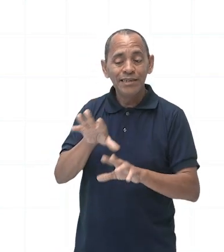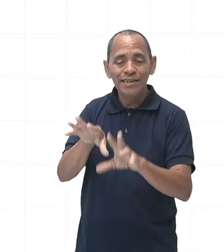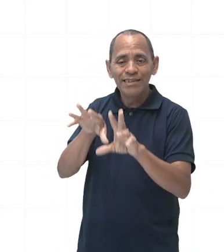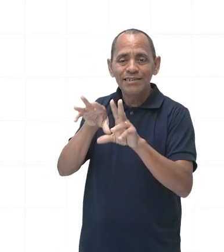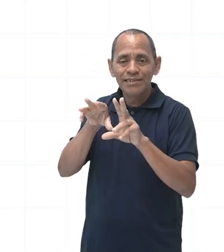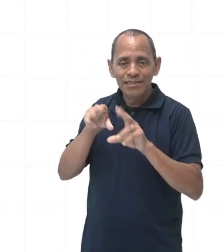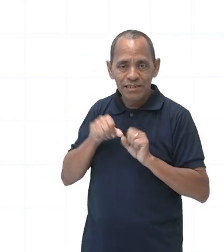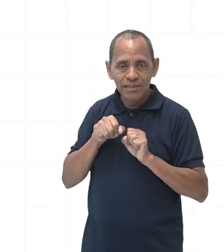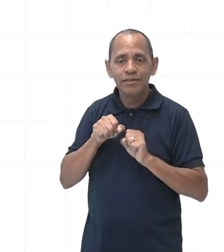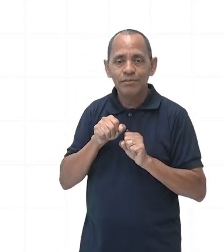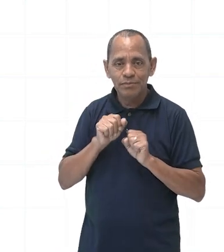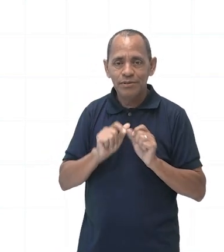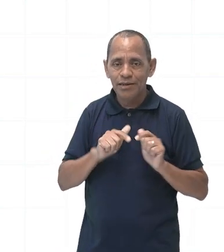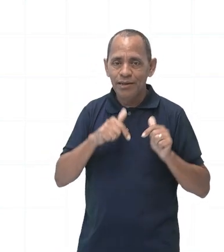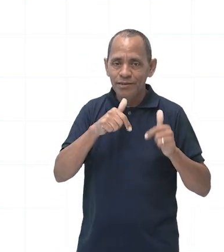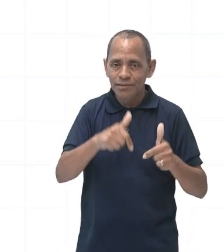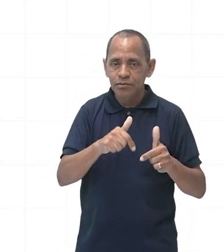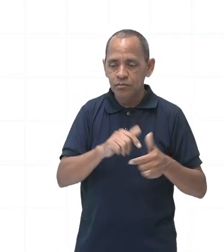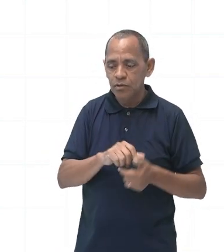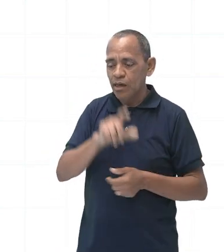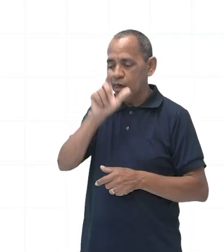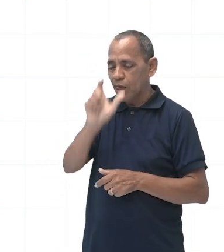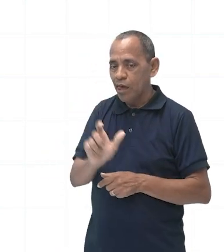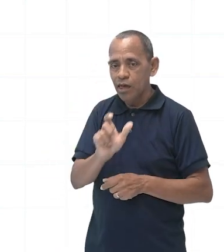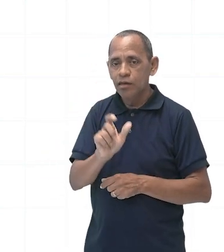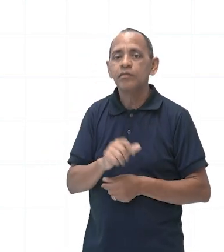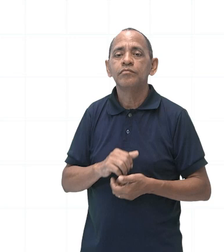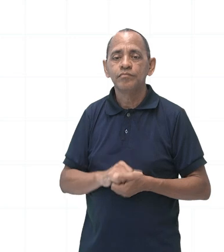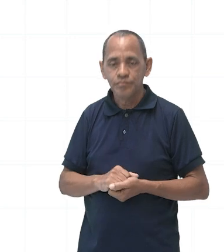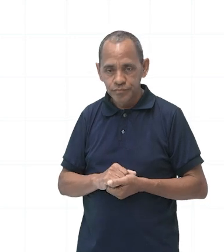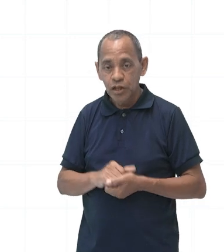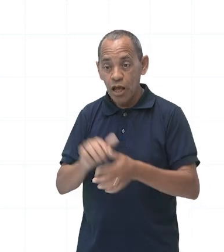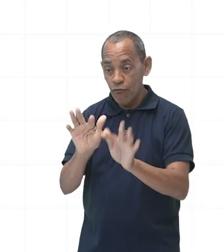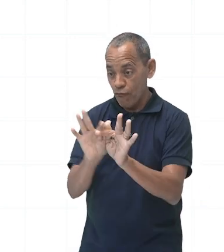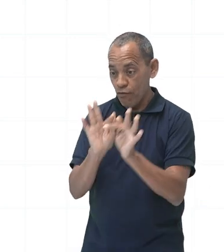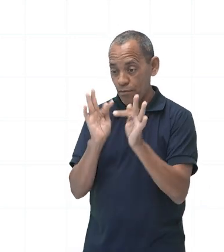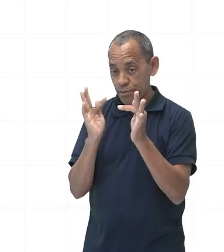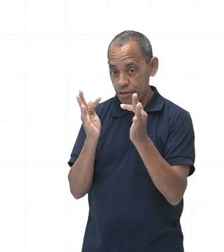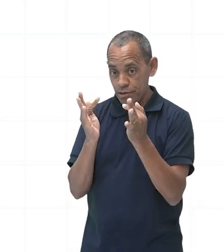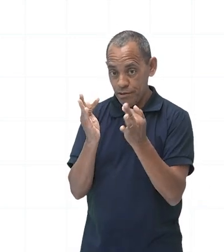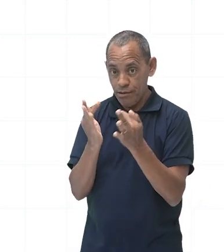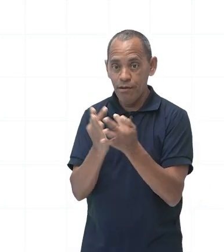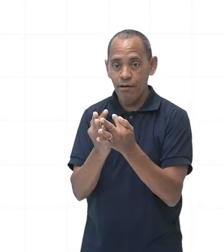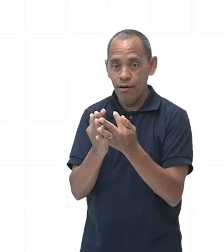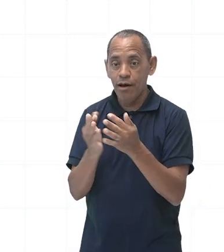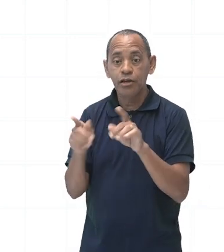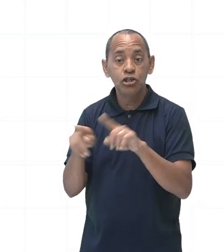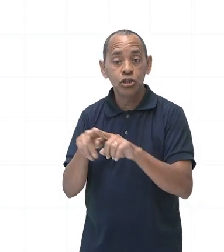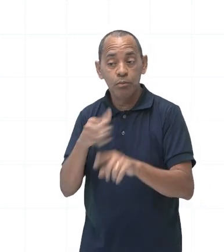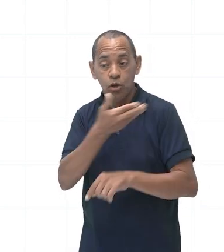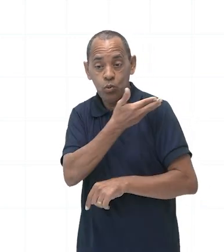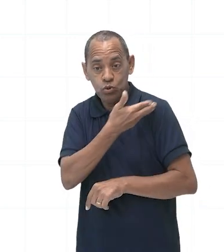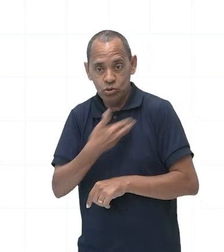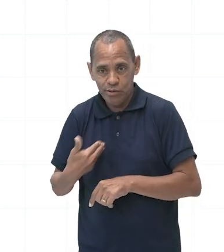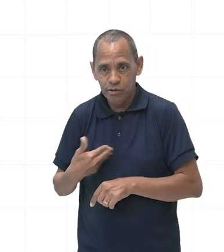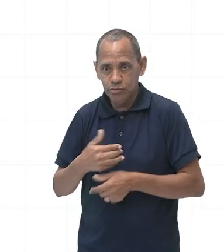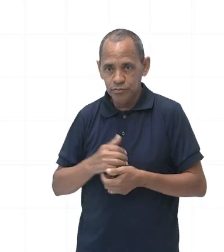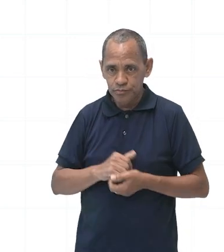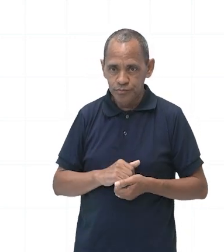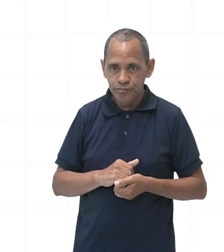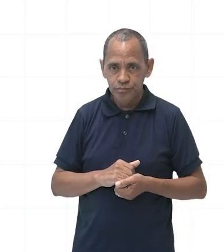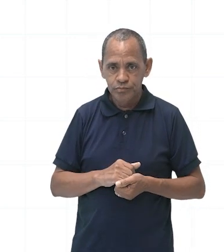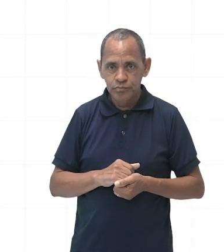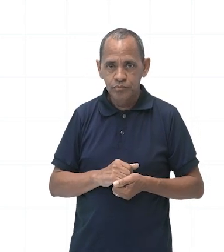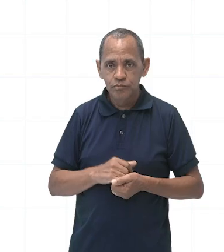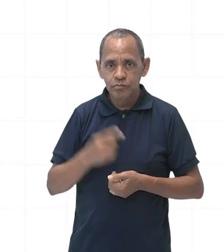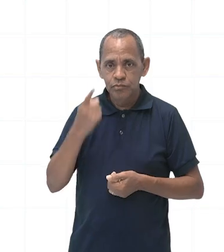sujeito paciente. E aí, então, eu vou encontrar dentro da minha oração quem está praticando a ação do verbo, que é o que nós